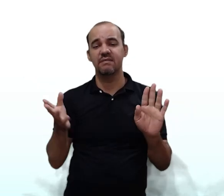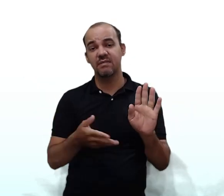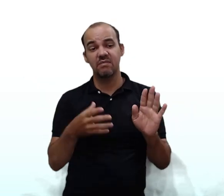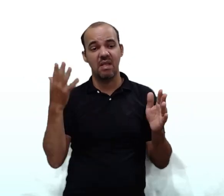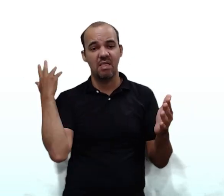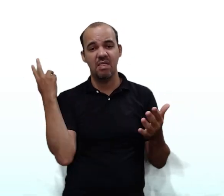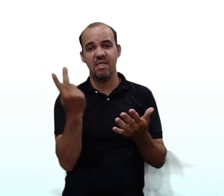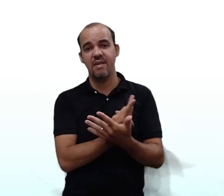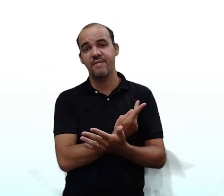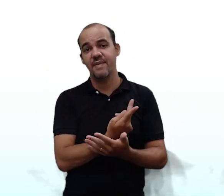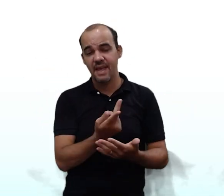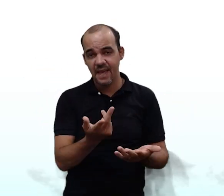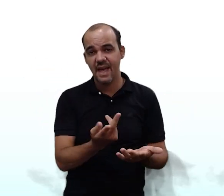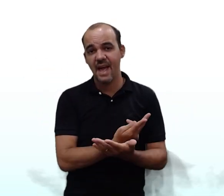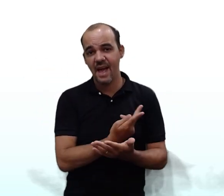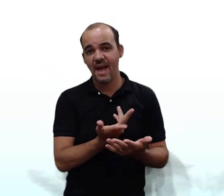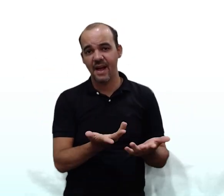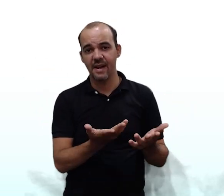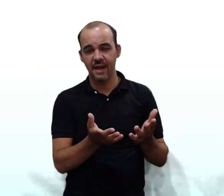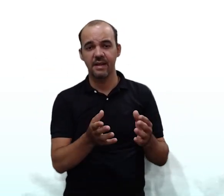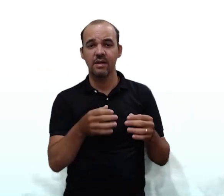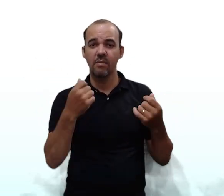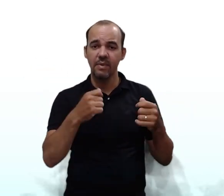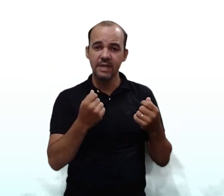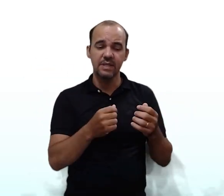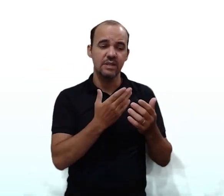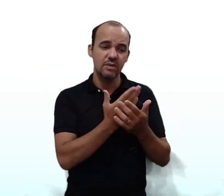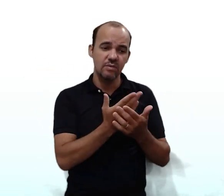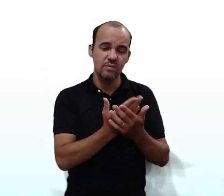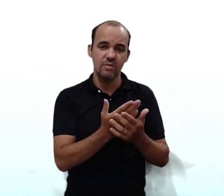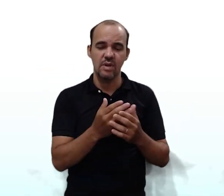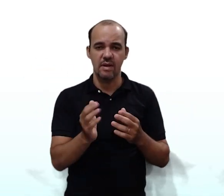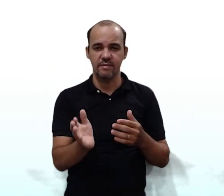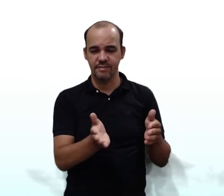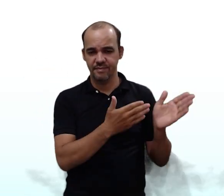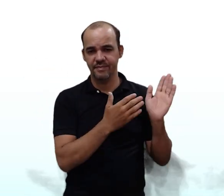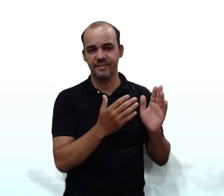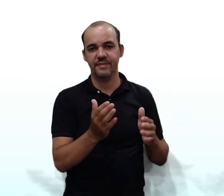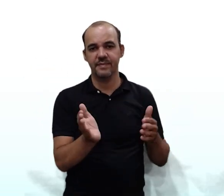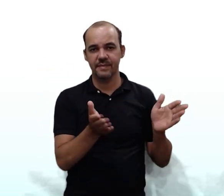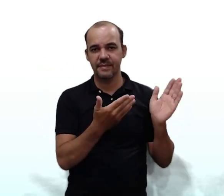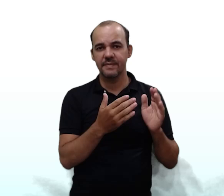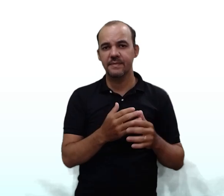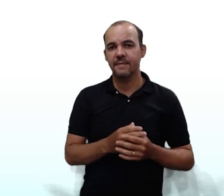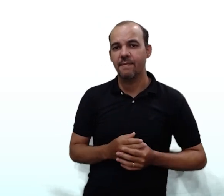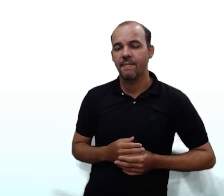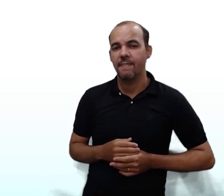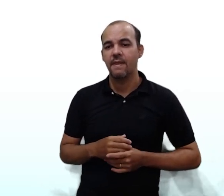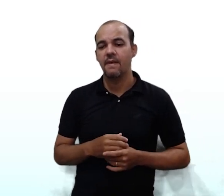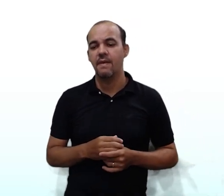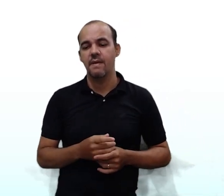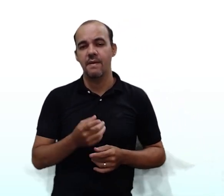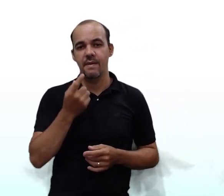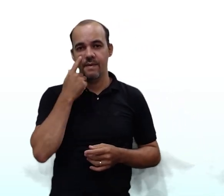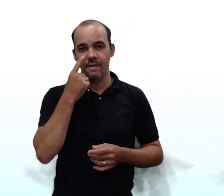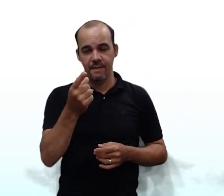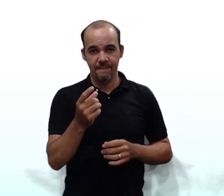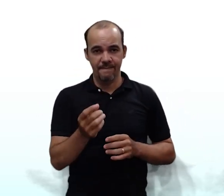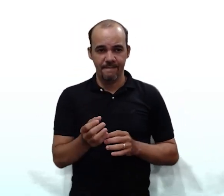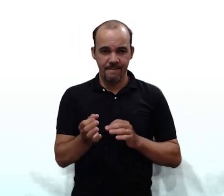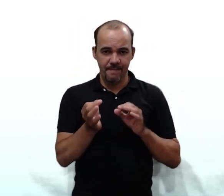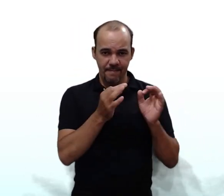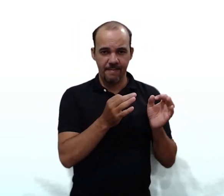pode se prejudicar de certa forma. Então, vamos avançar aqui comigo para a gente ver mais? Tem muito mais coisas para falar sobre, ó. Observa que